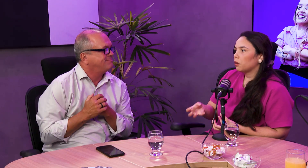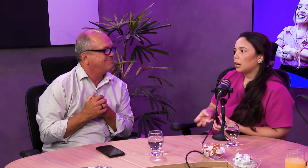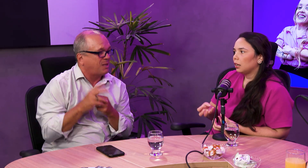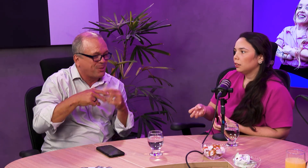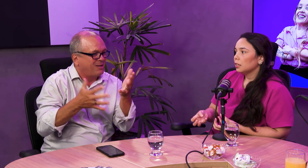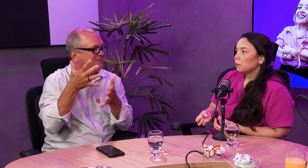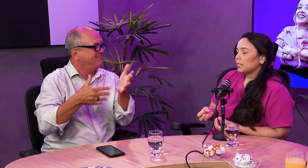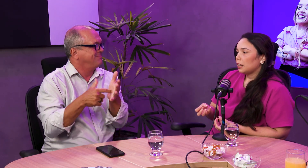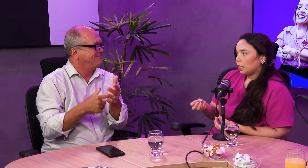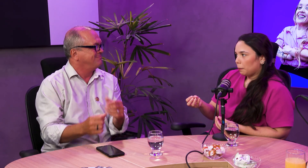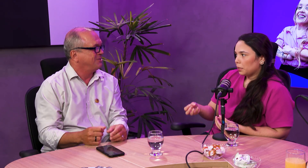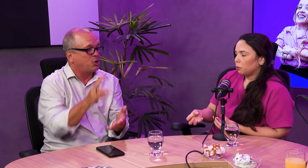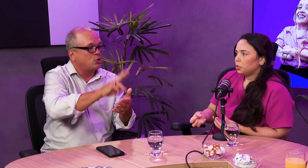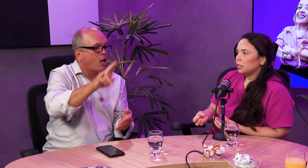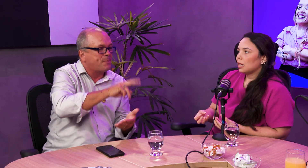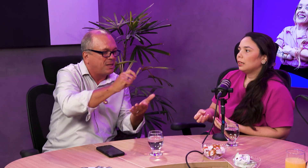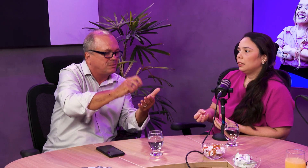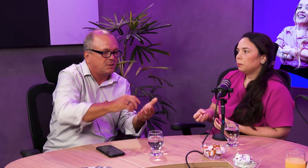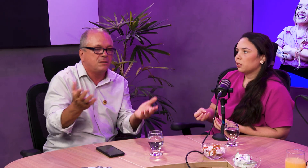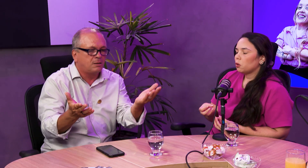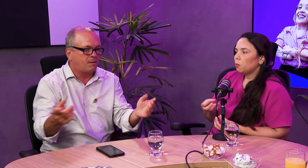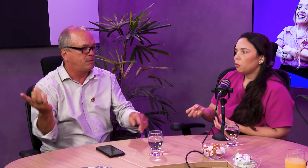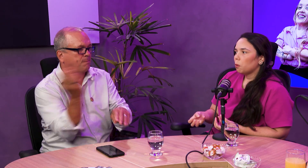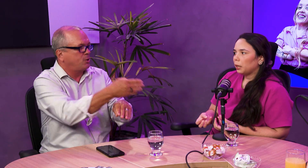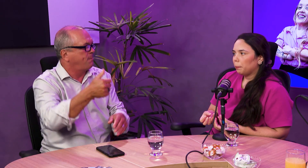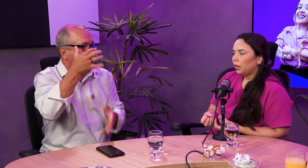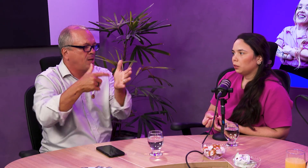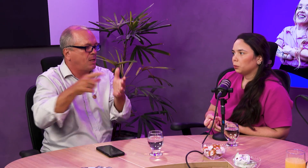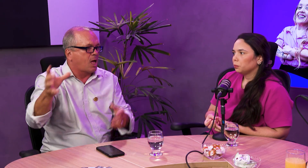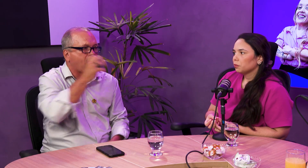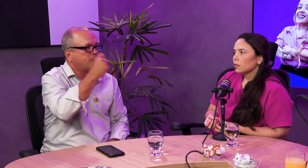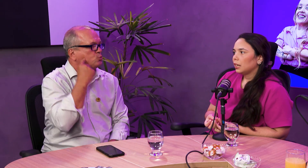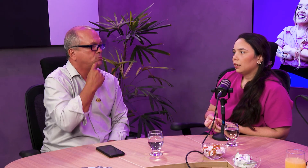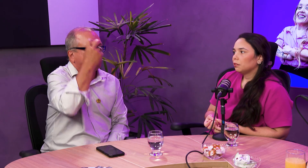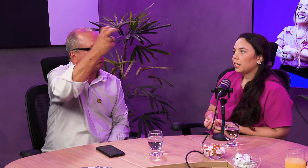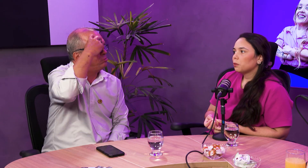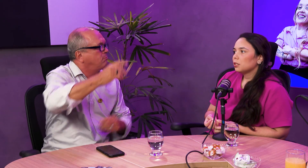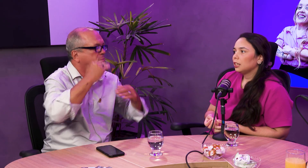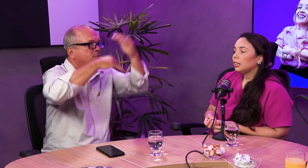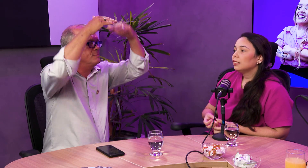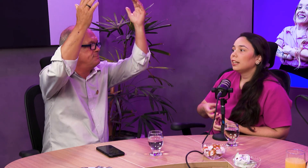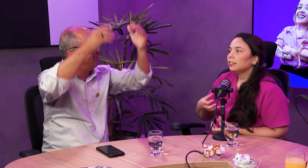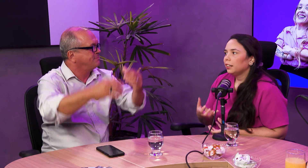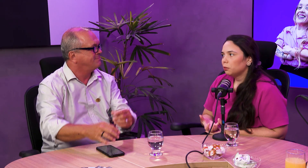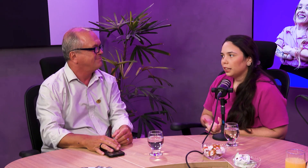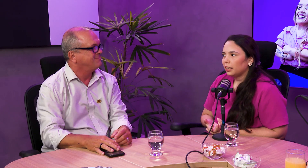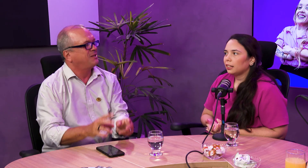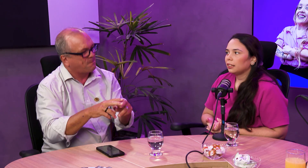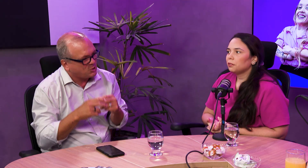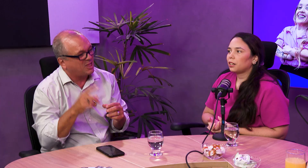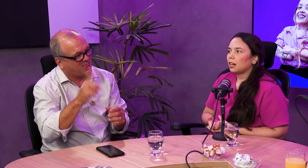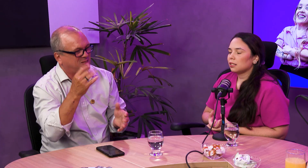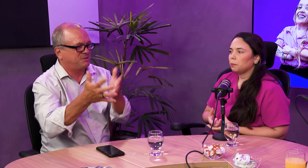para decorar. Mas se a pessoa utilizar a Libras como um complemento, ela vai conseguir entender o que